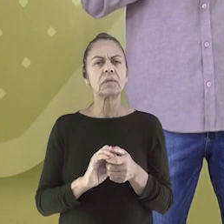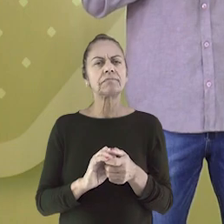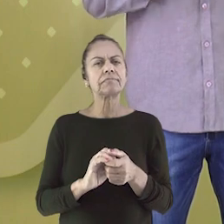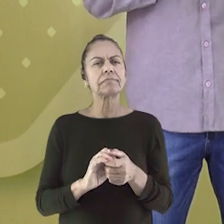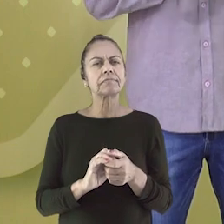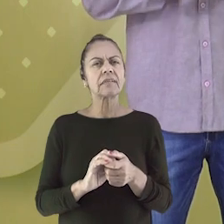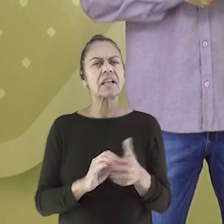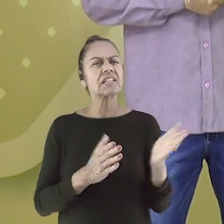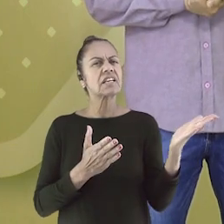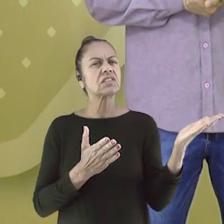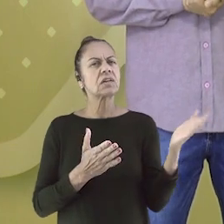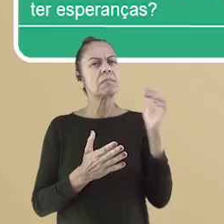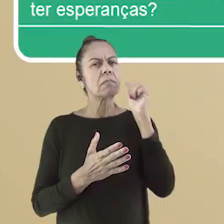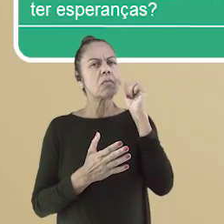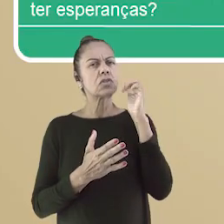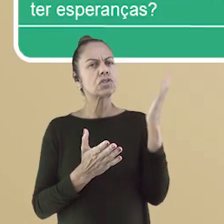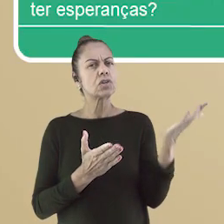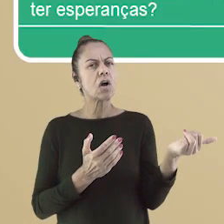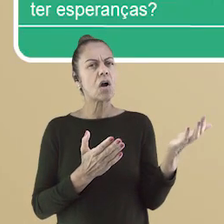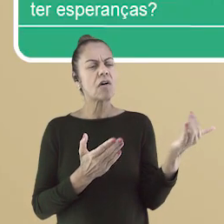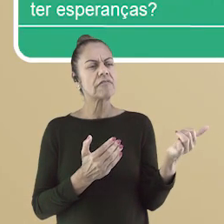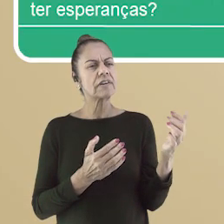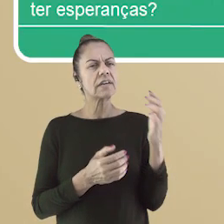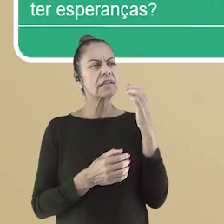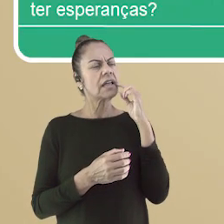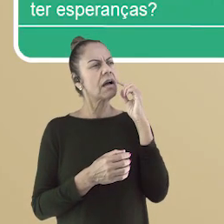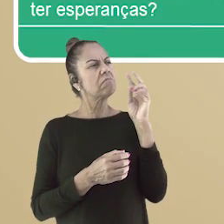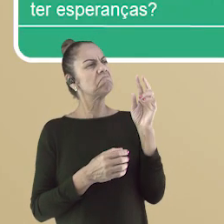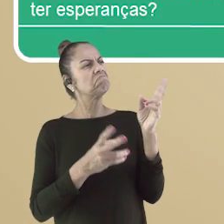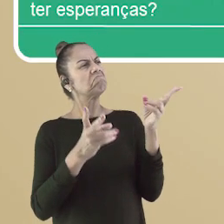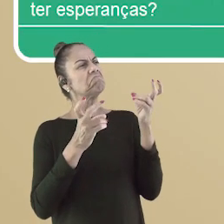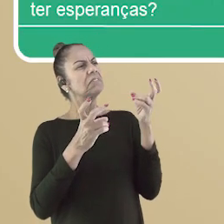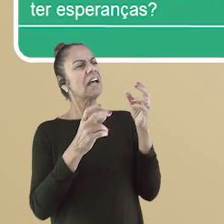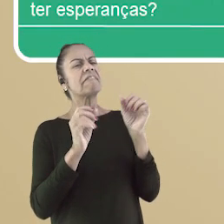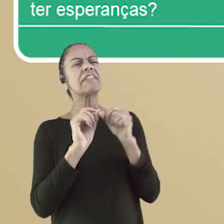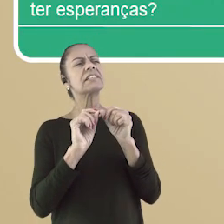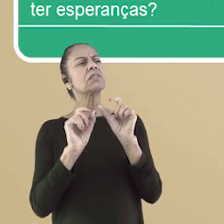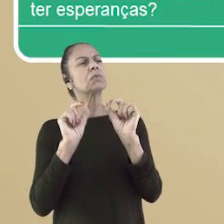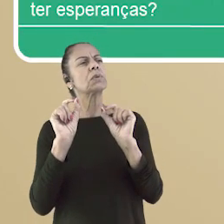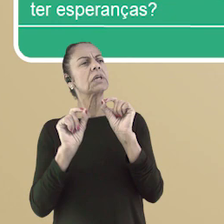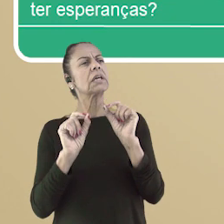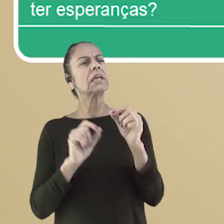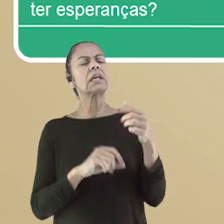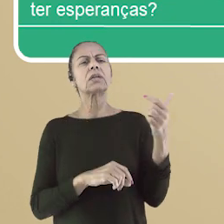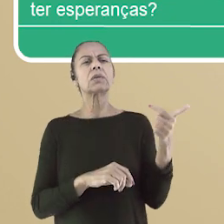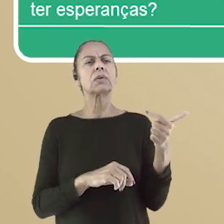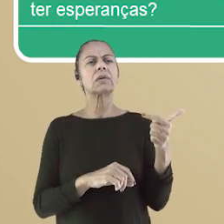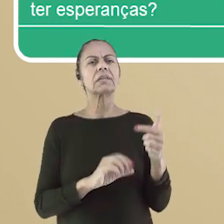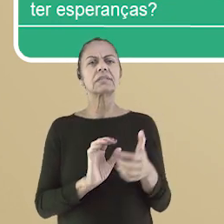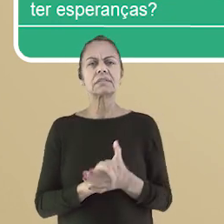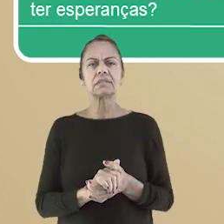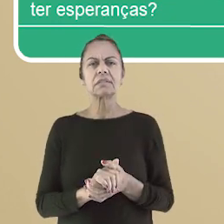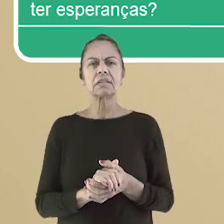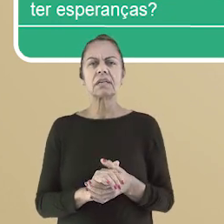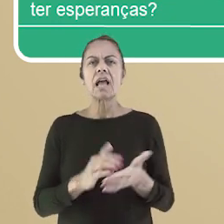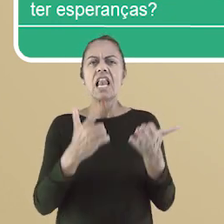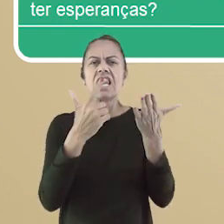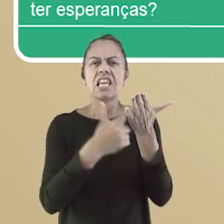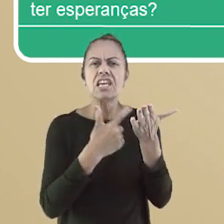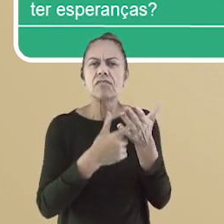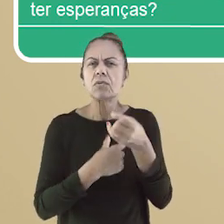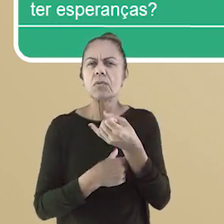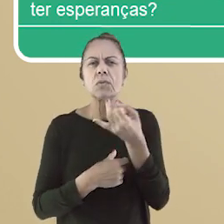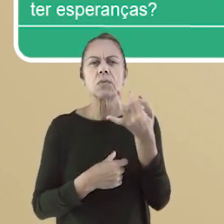responda às seguintes questões. Primeira pergunta: o que a moça retratada está fazendo? Pergunta número